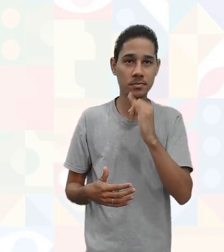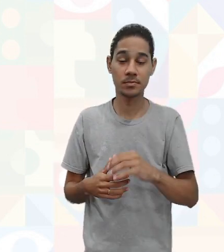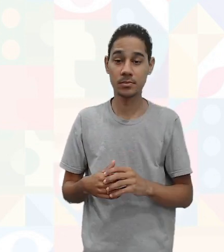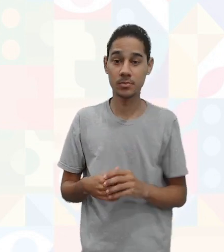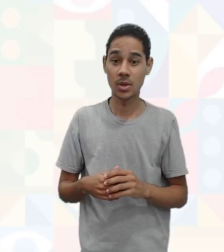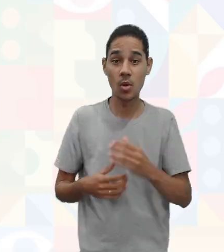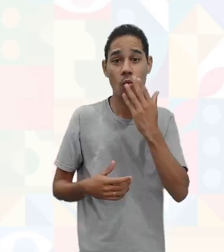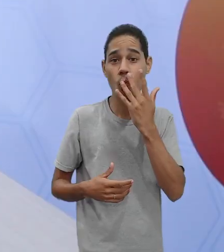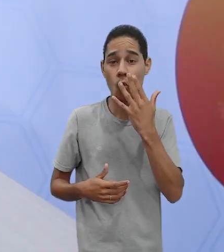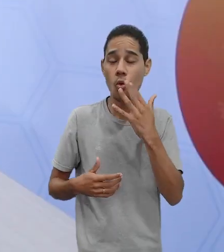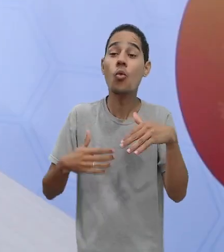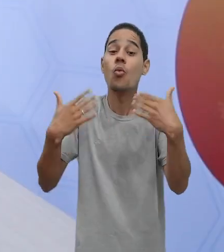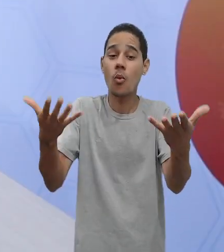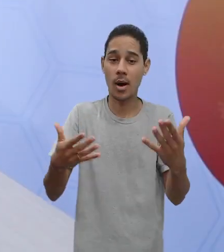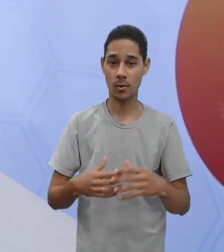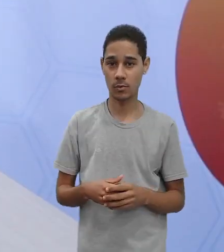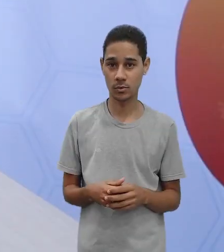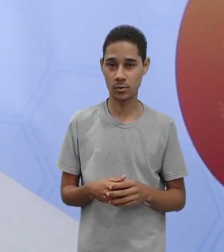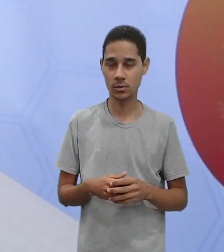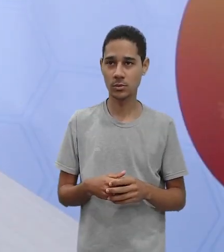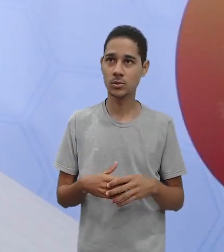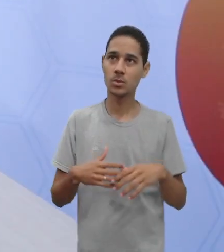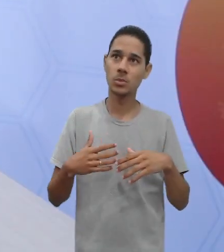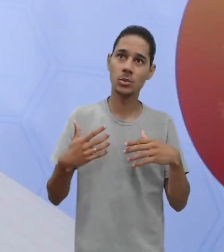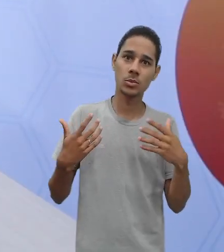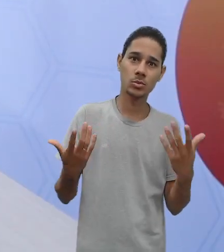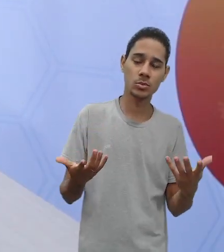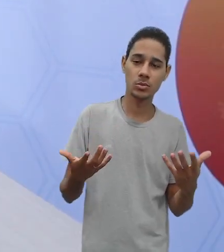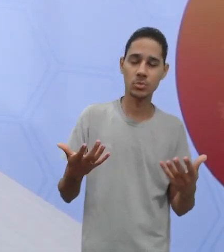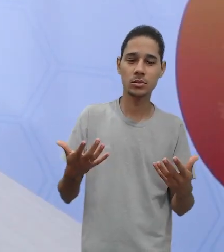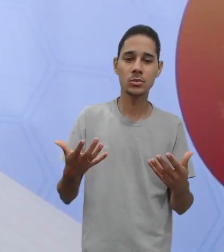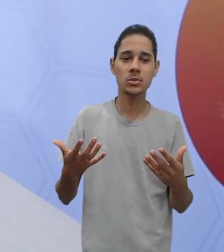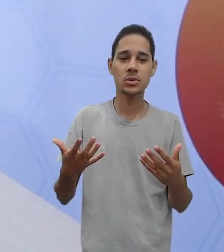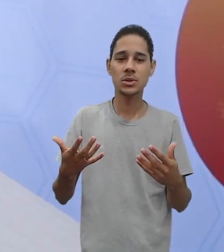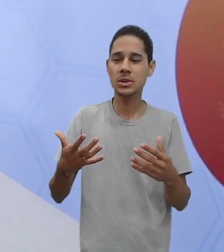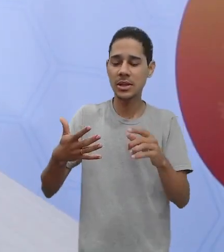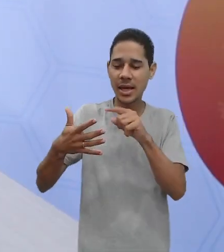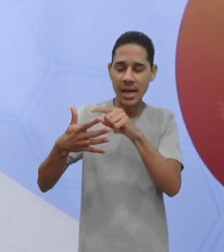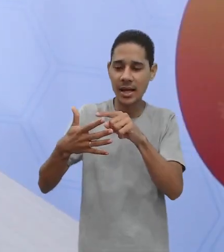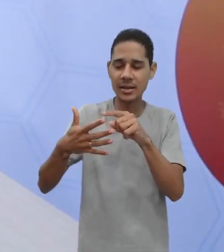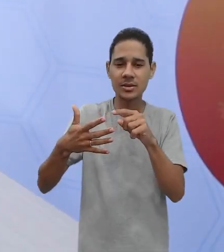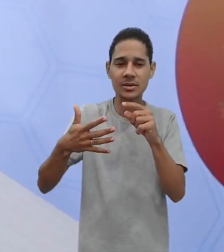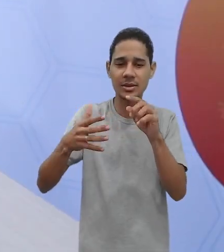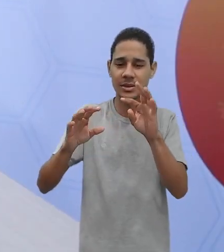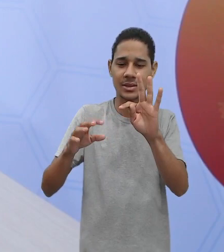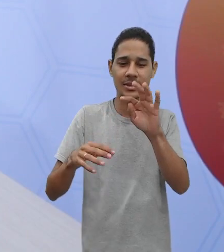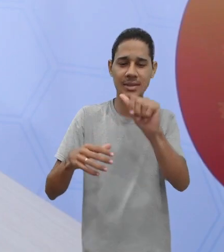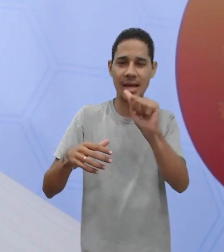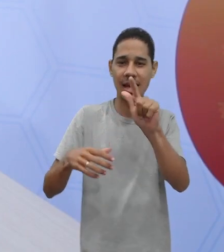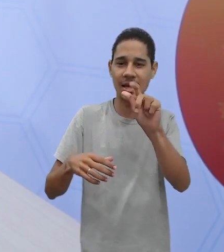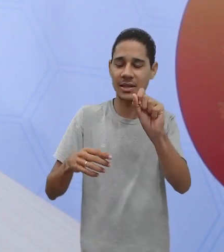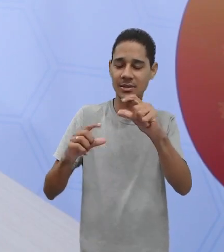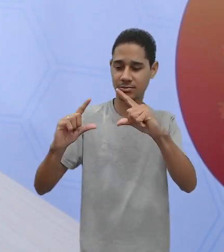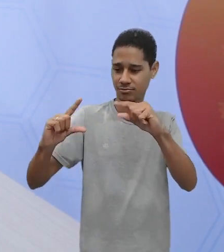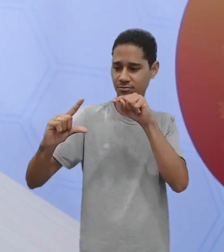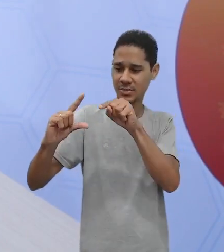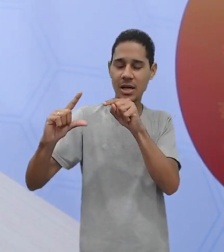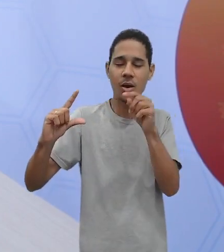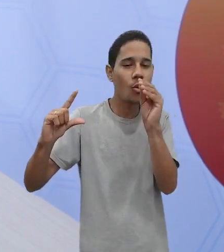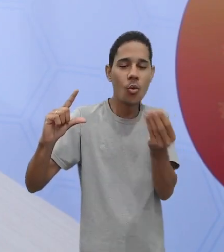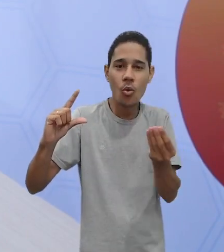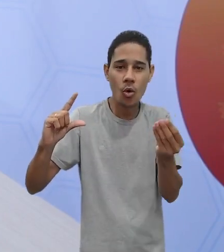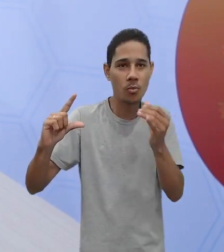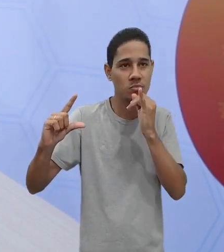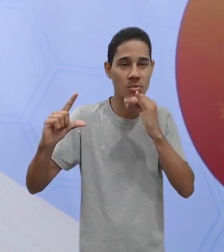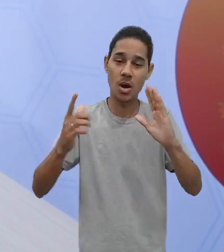definir cores, pode definir situações específicas numa determinada tag. Existe uma tag que gera o link